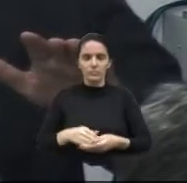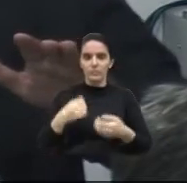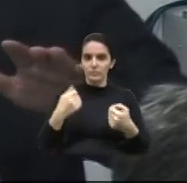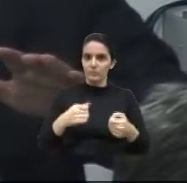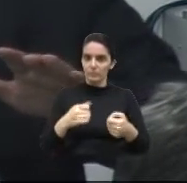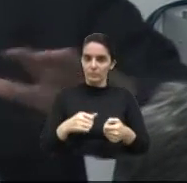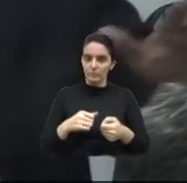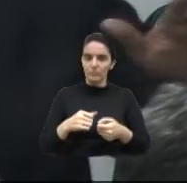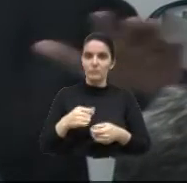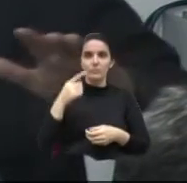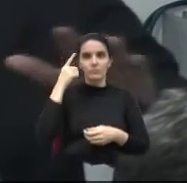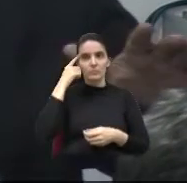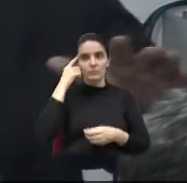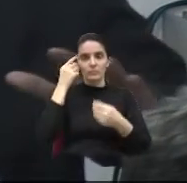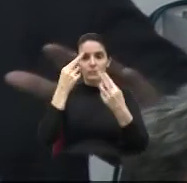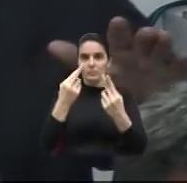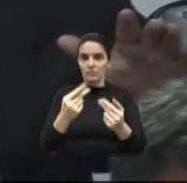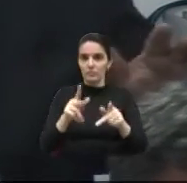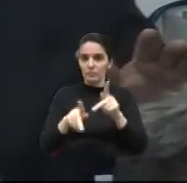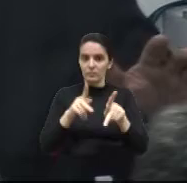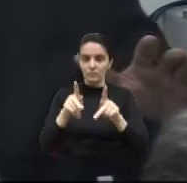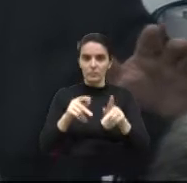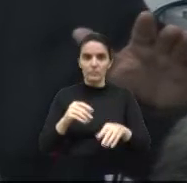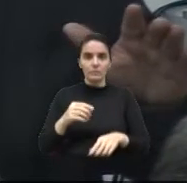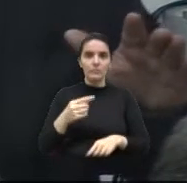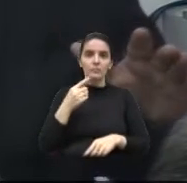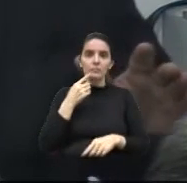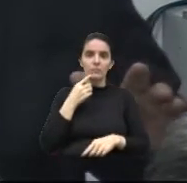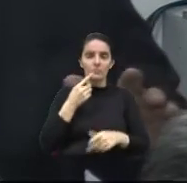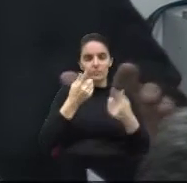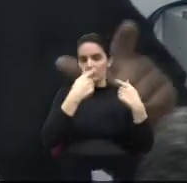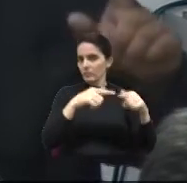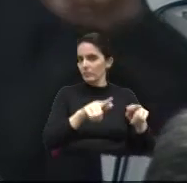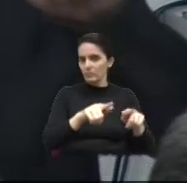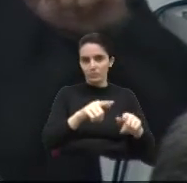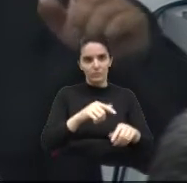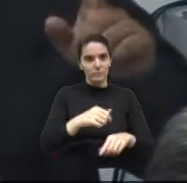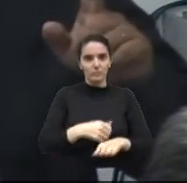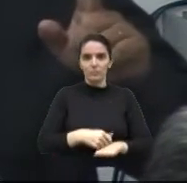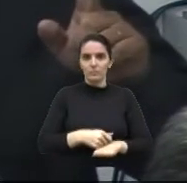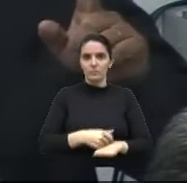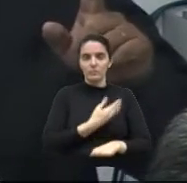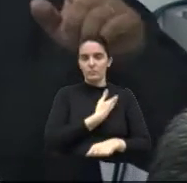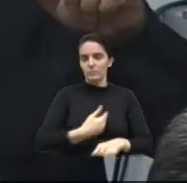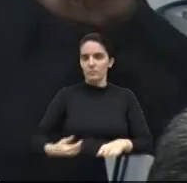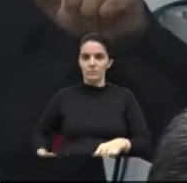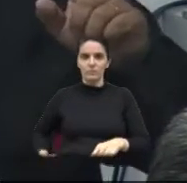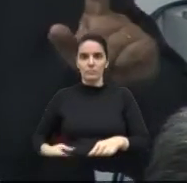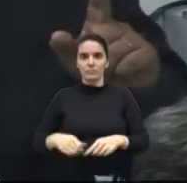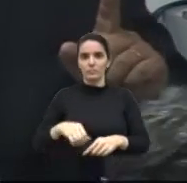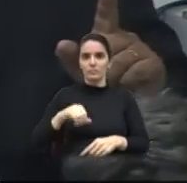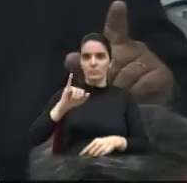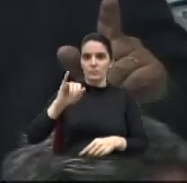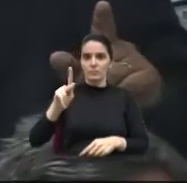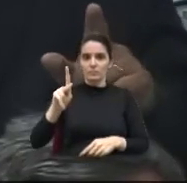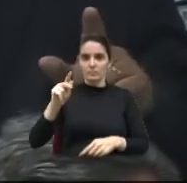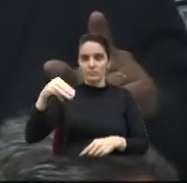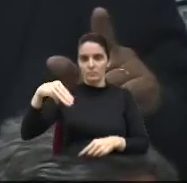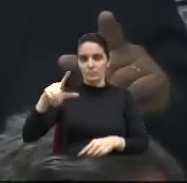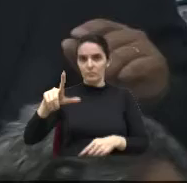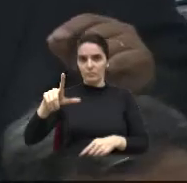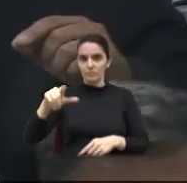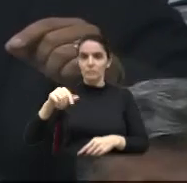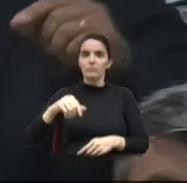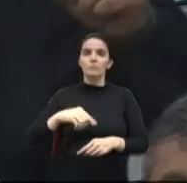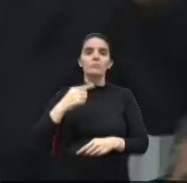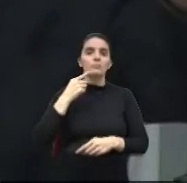sou nem situação, nem oposição, não sou contra o governo, inclusive no IPML. No IPML eu conversei muito com o vereador Lemão para que a